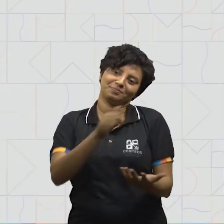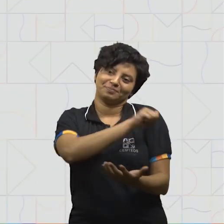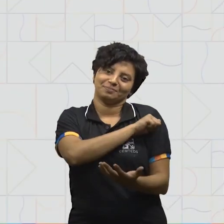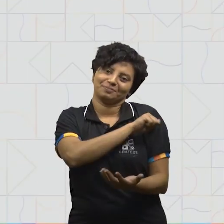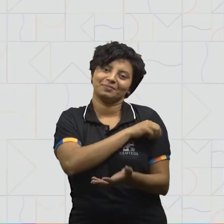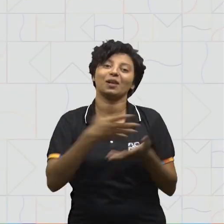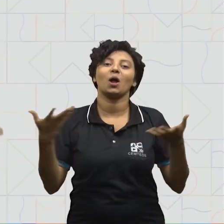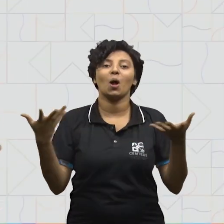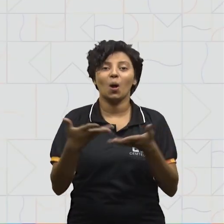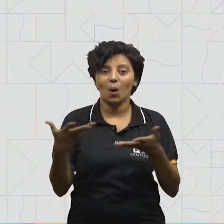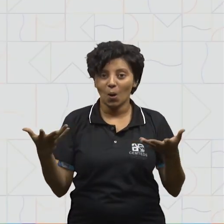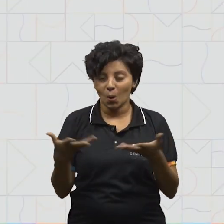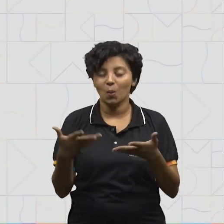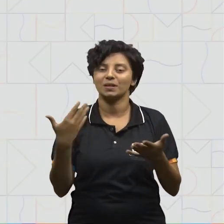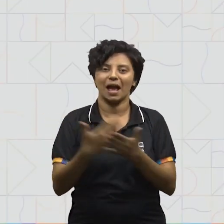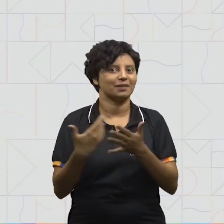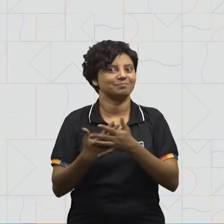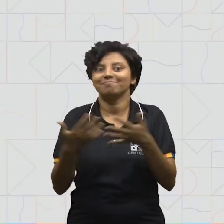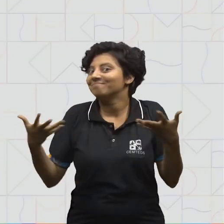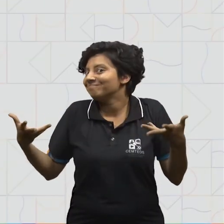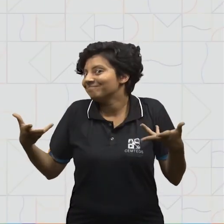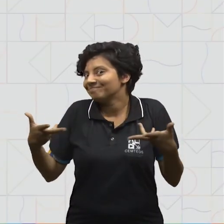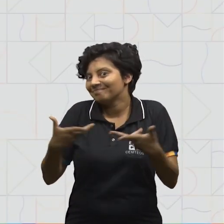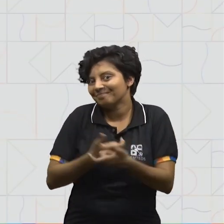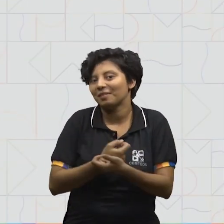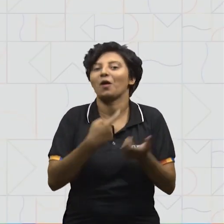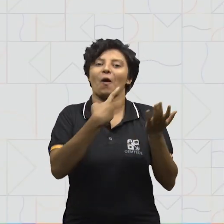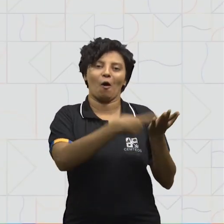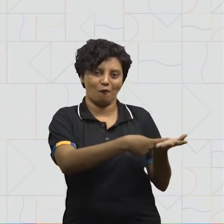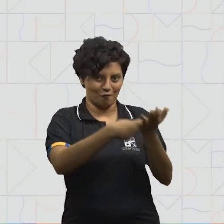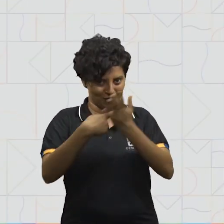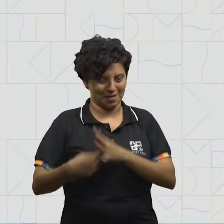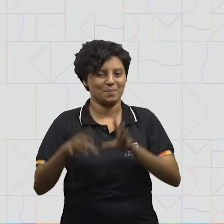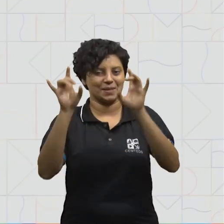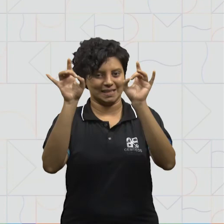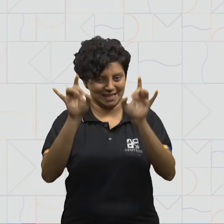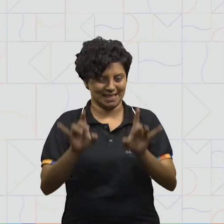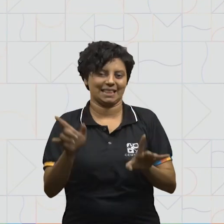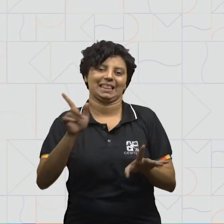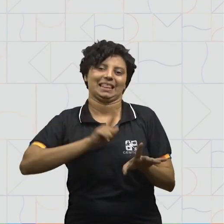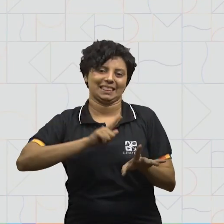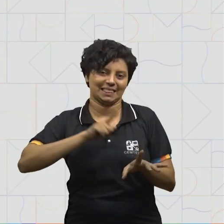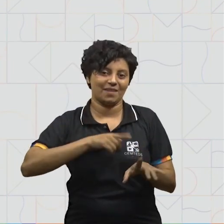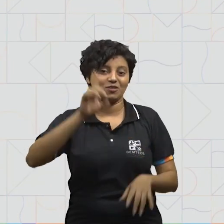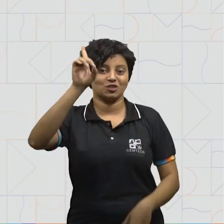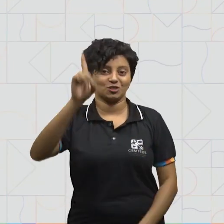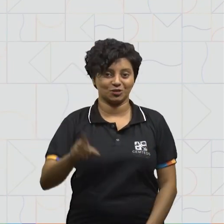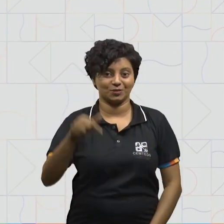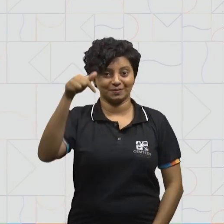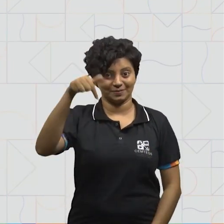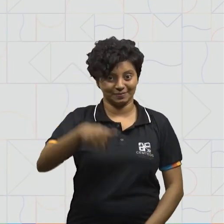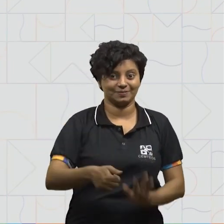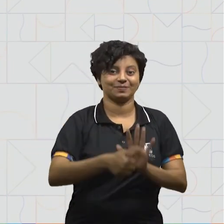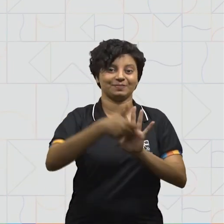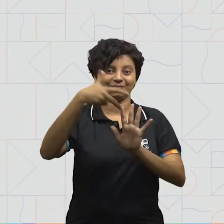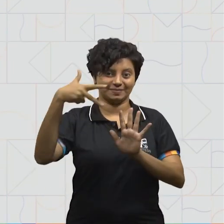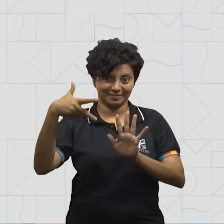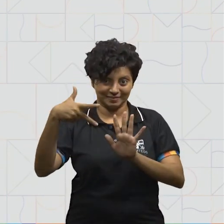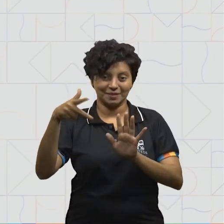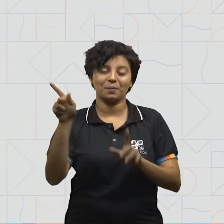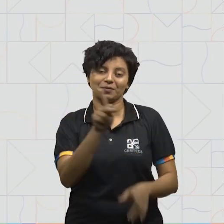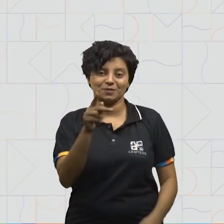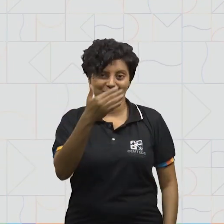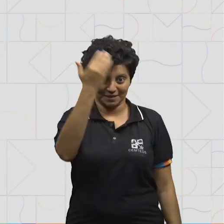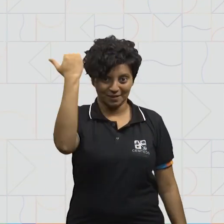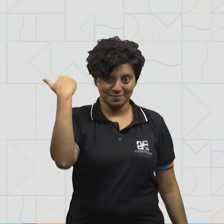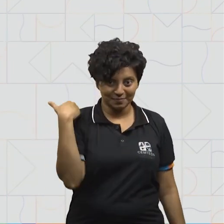Querido aluno, hoje nossa aula foi incrível. Recebemos uma convidada super especial, a diretora do Centro de Mídias